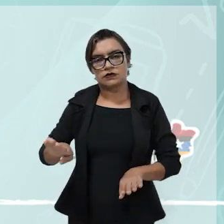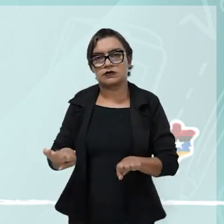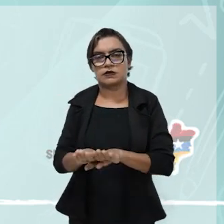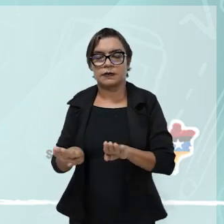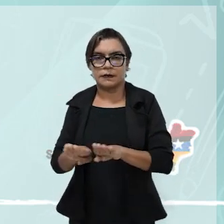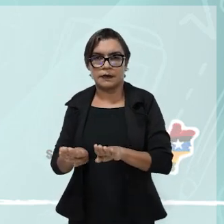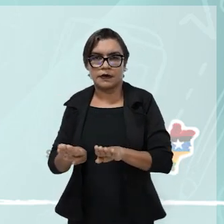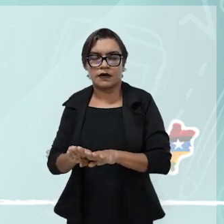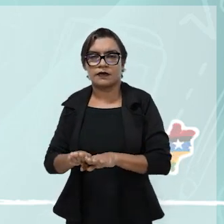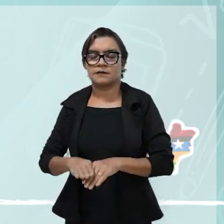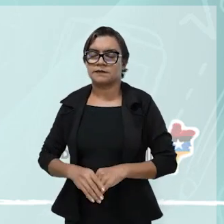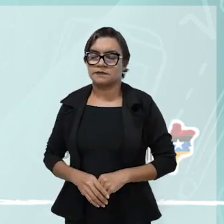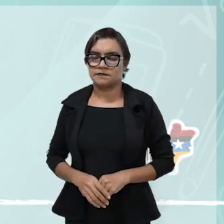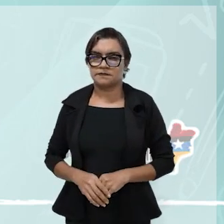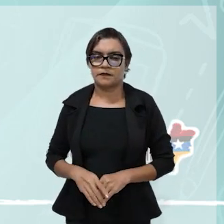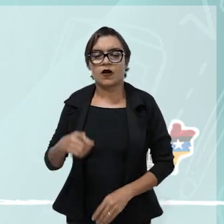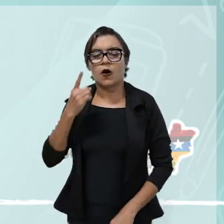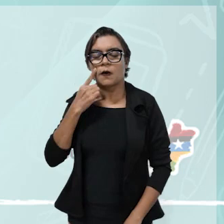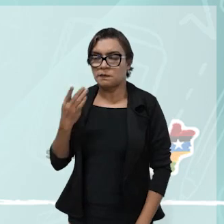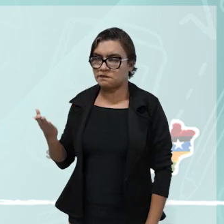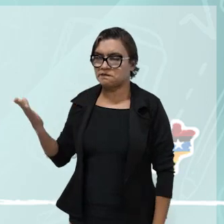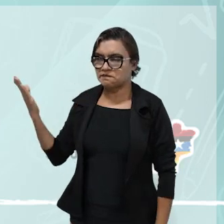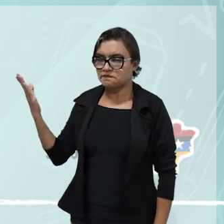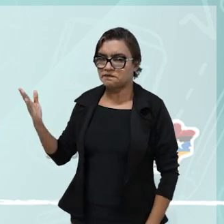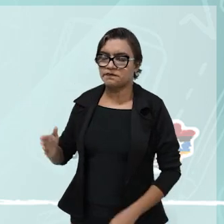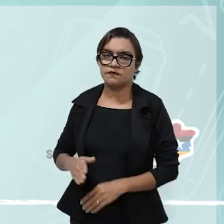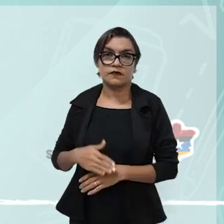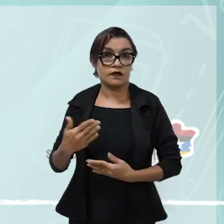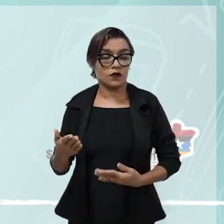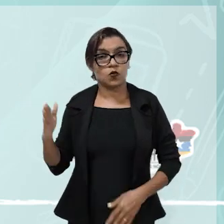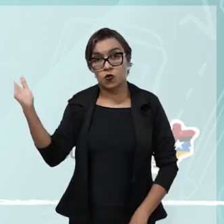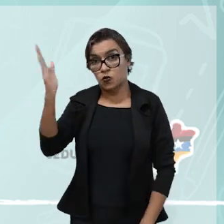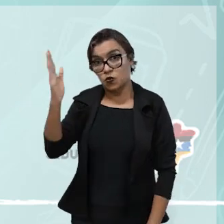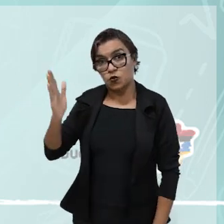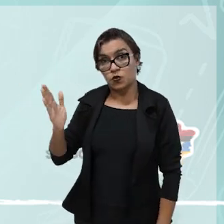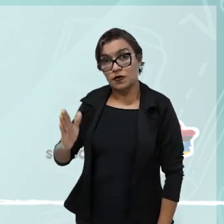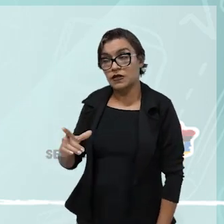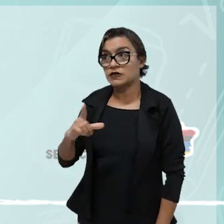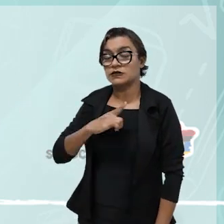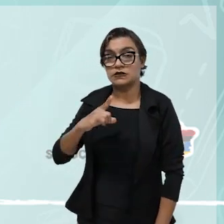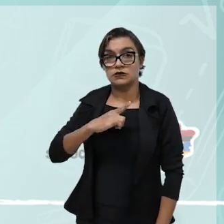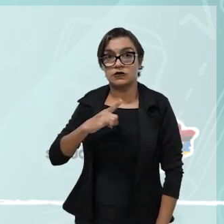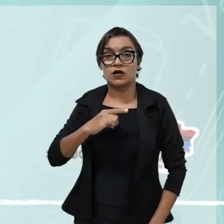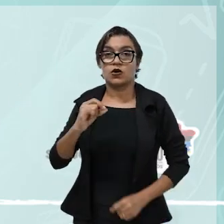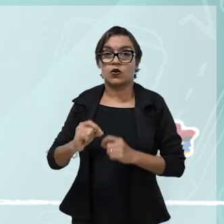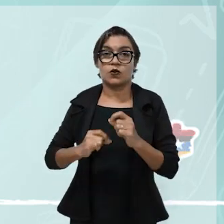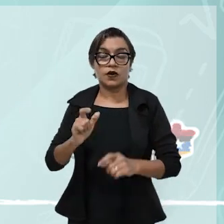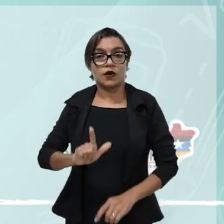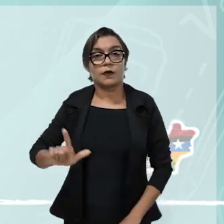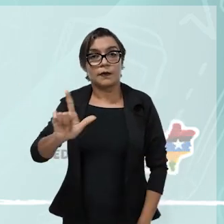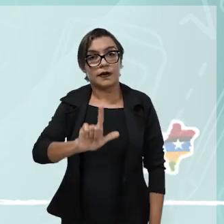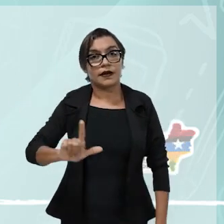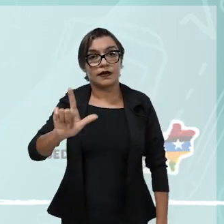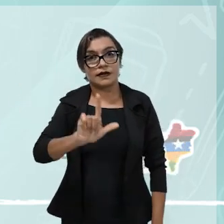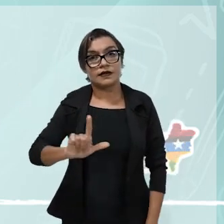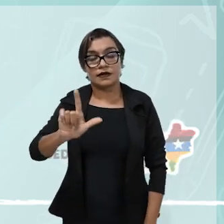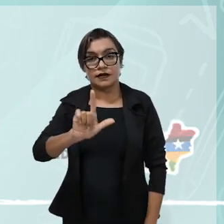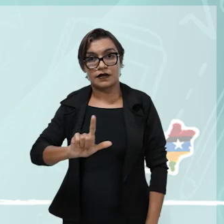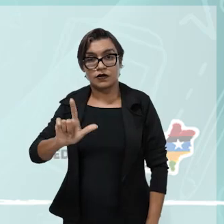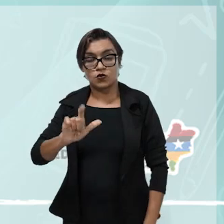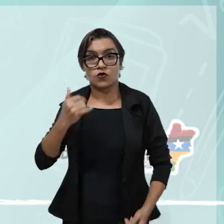simples para catequizar os índios. Então, no Brasil, a gente tem uma literatura totalmente